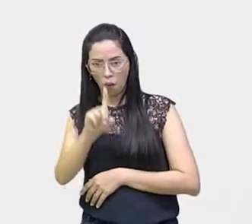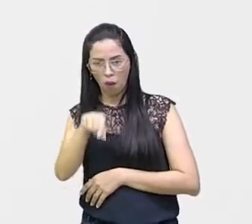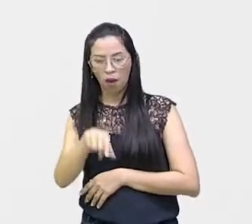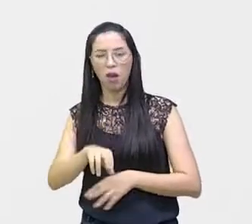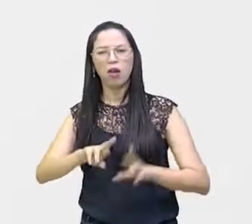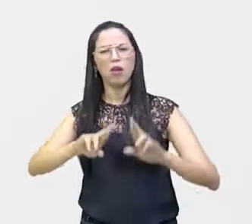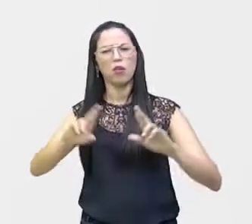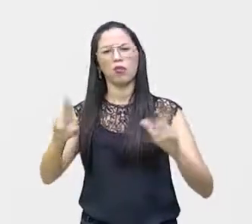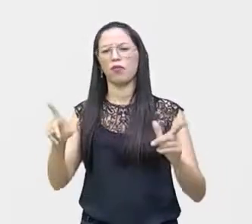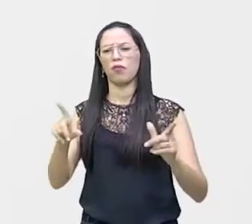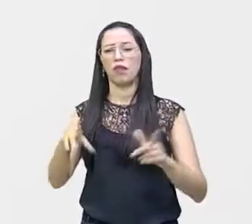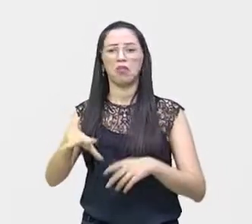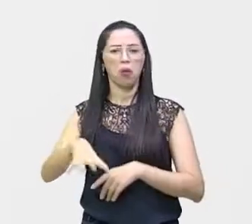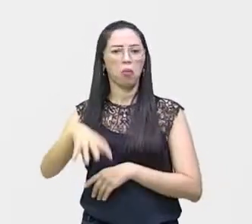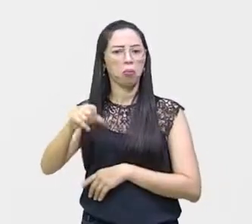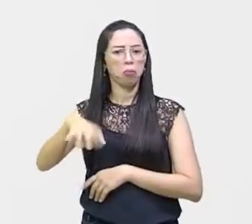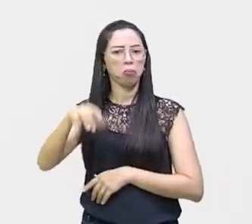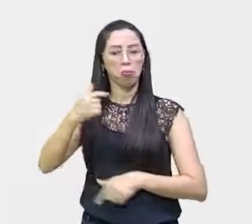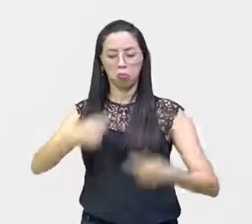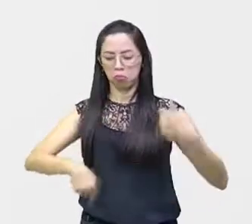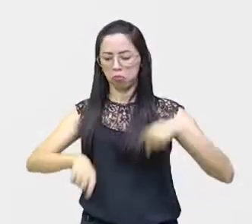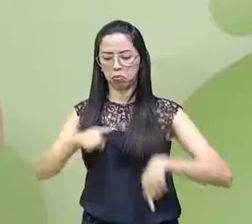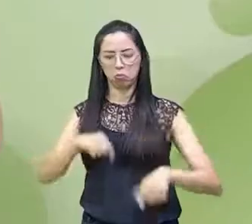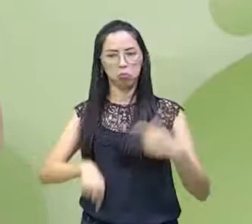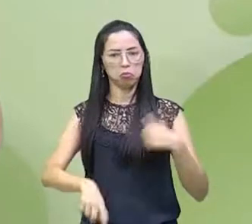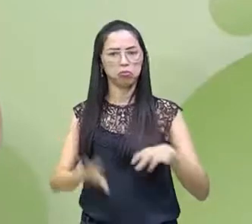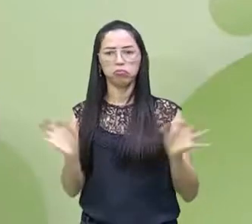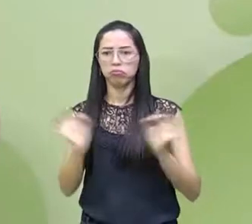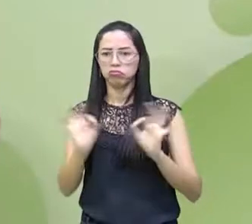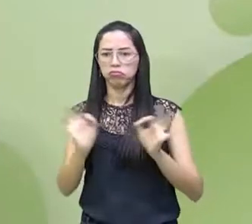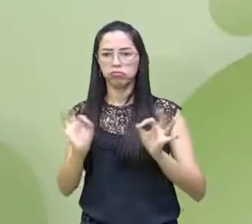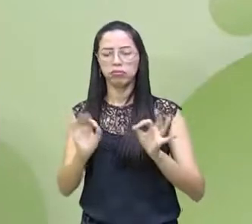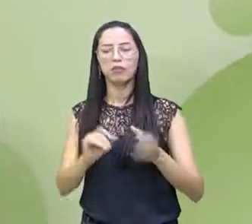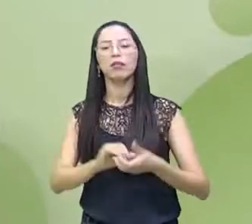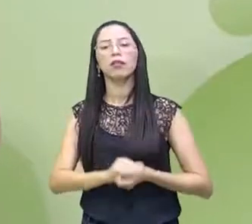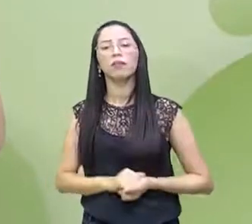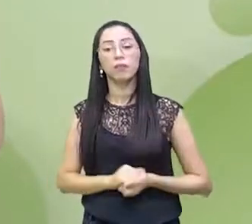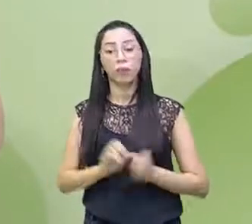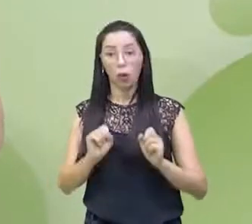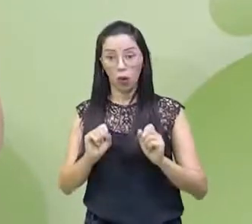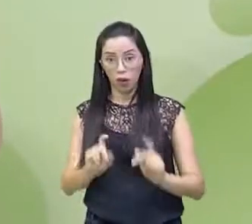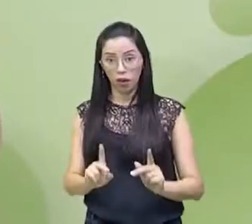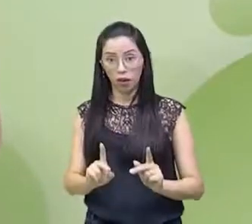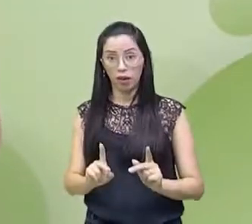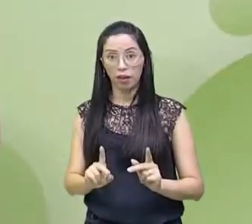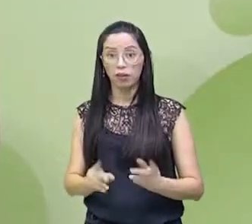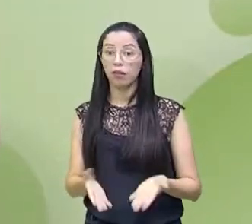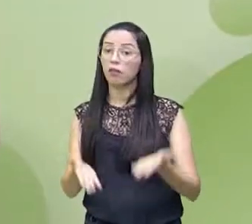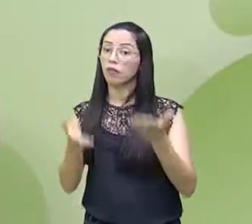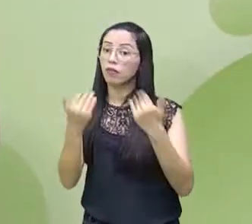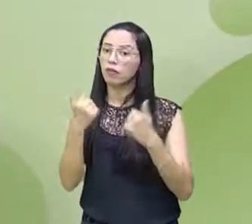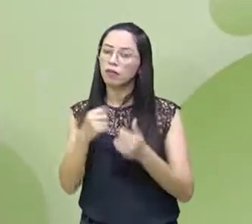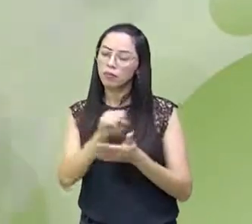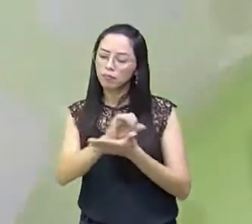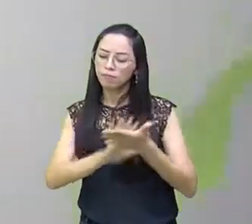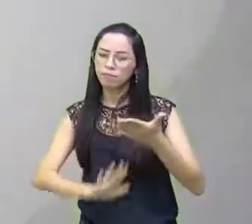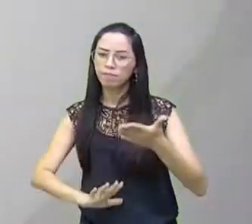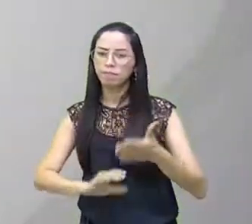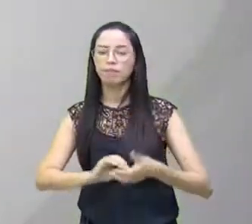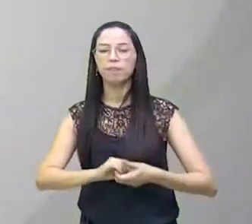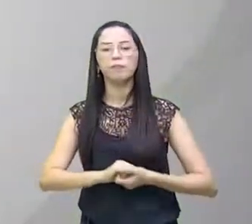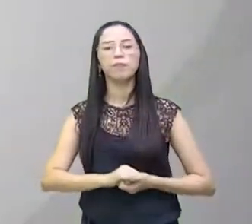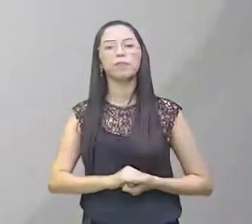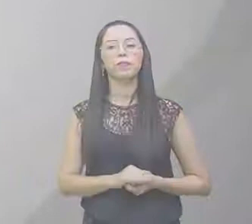sem circulação nenhuma. E agora chegou a hora. Nós vamos para o exercitando.